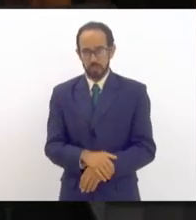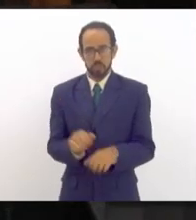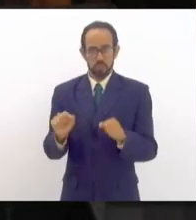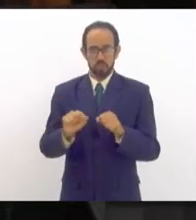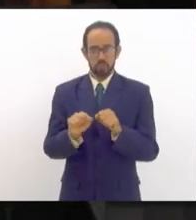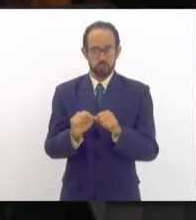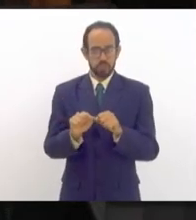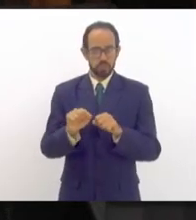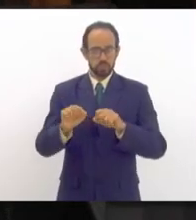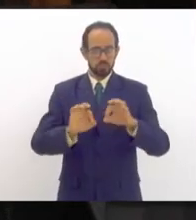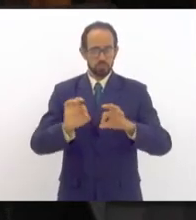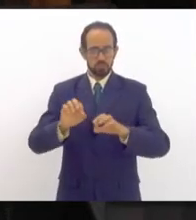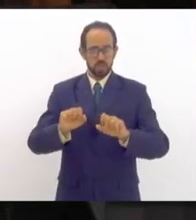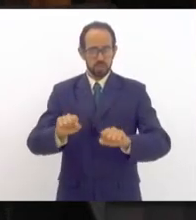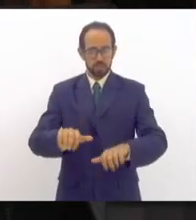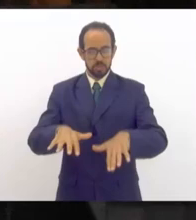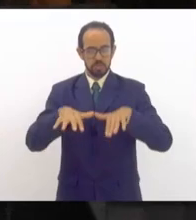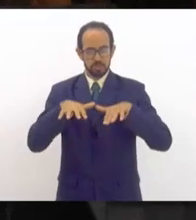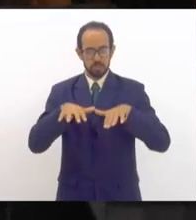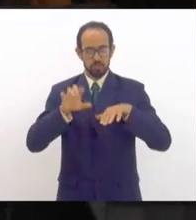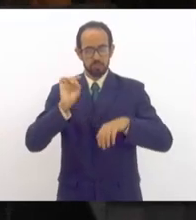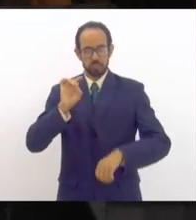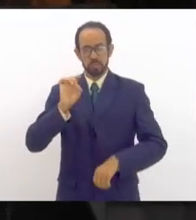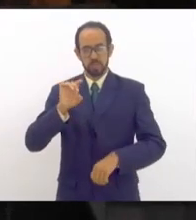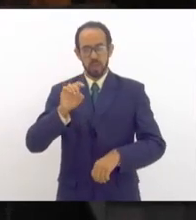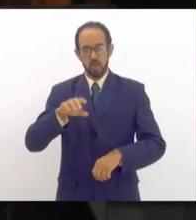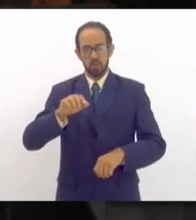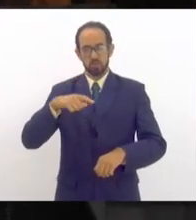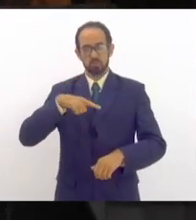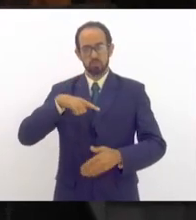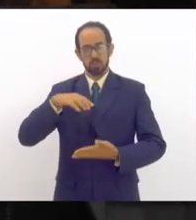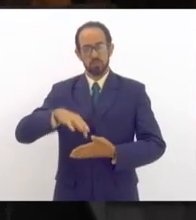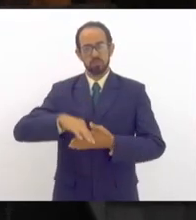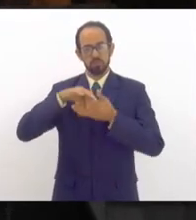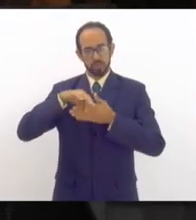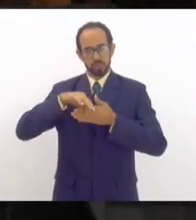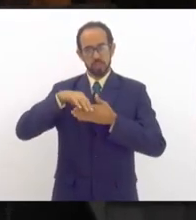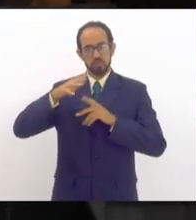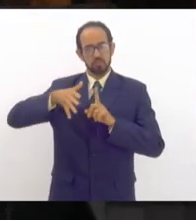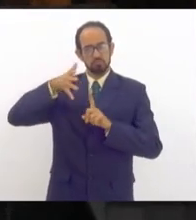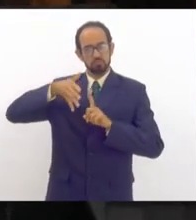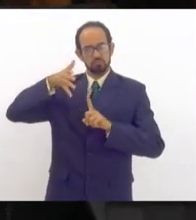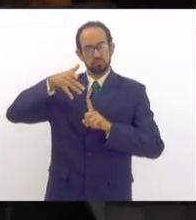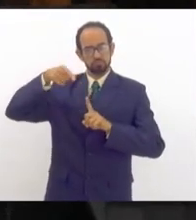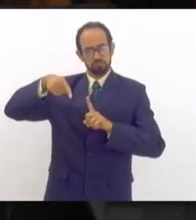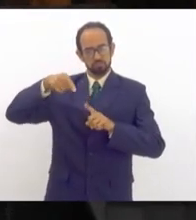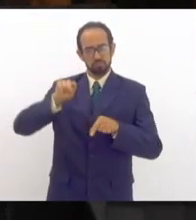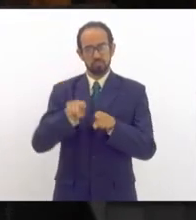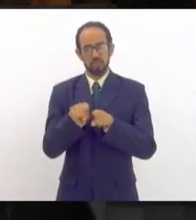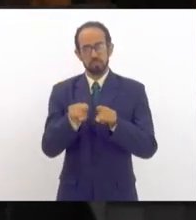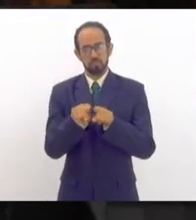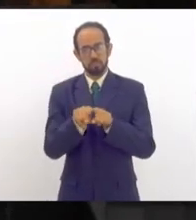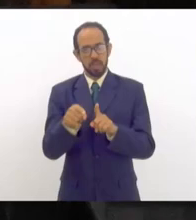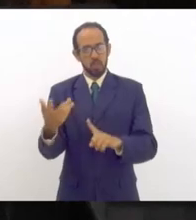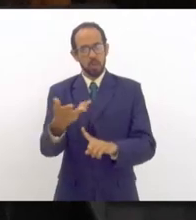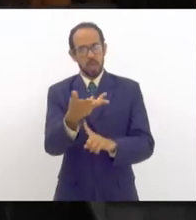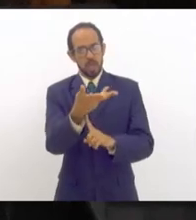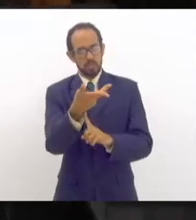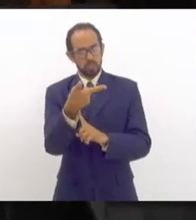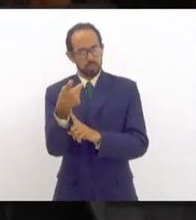especial Estarão aqui autoridades pessoas que vão falar sobre o assunto teremos um artista